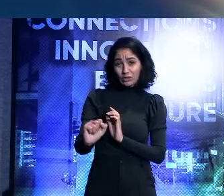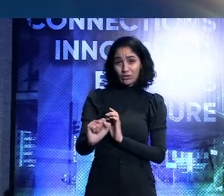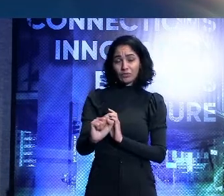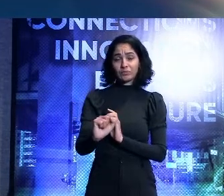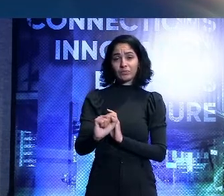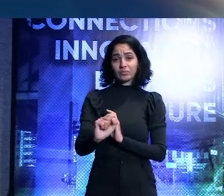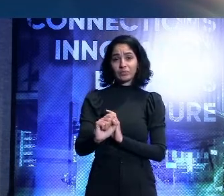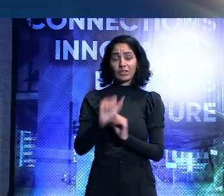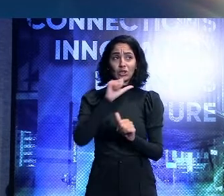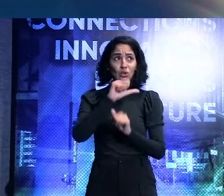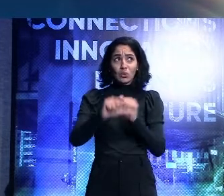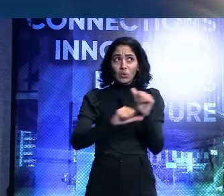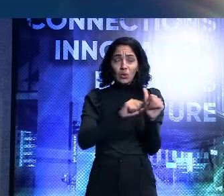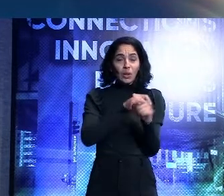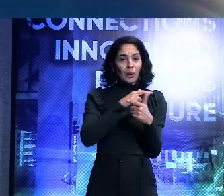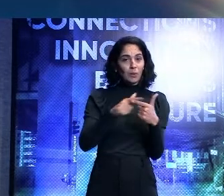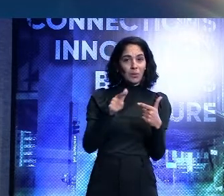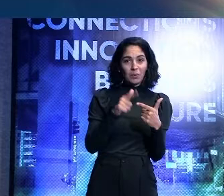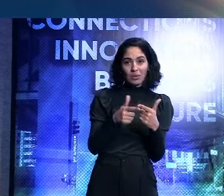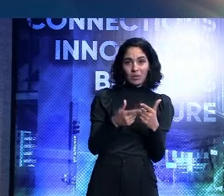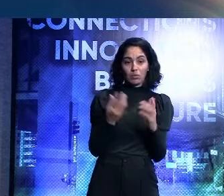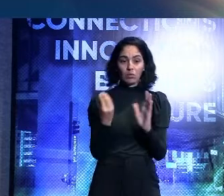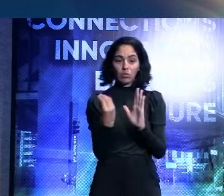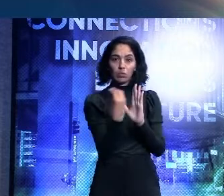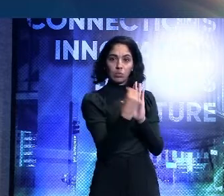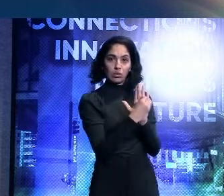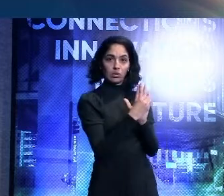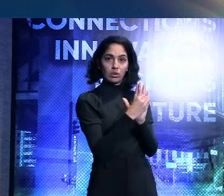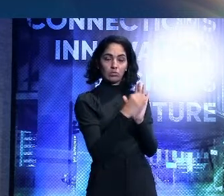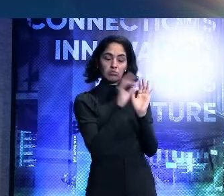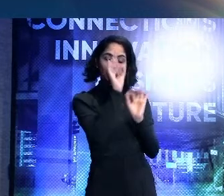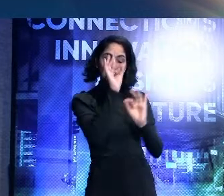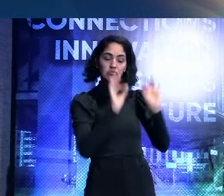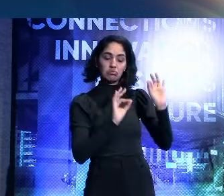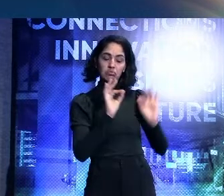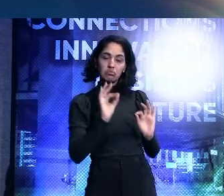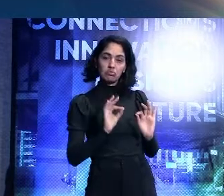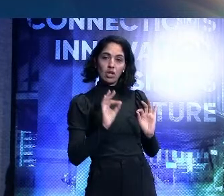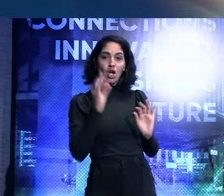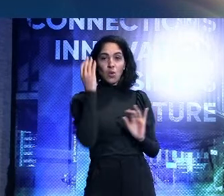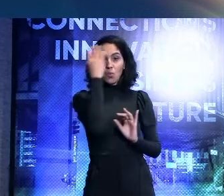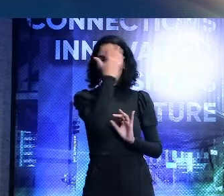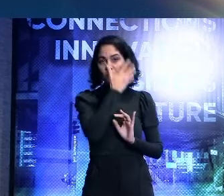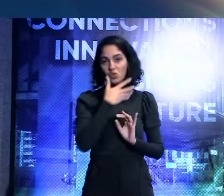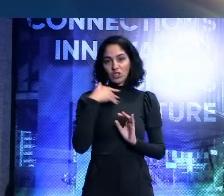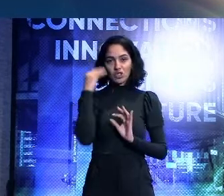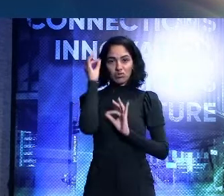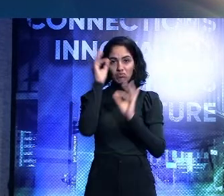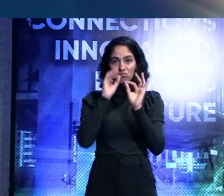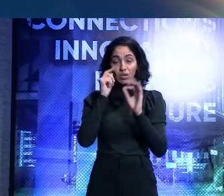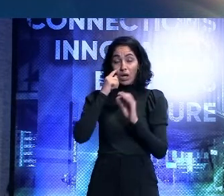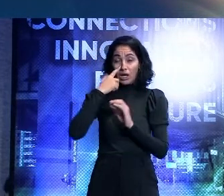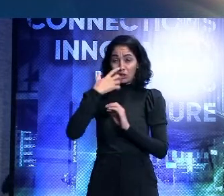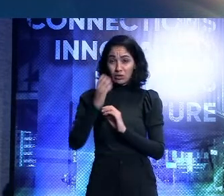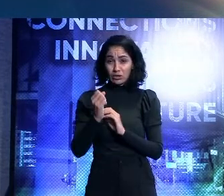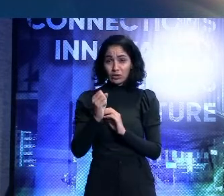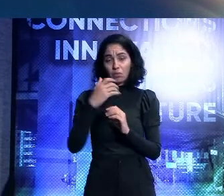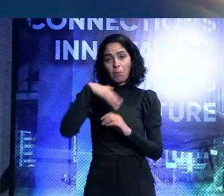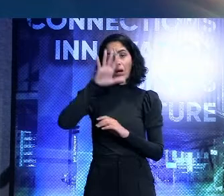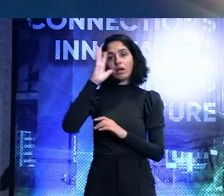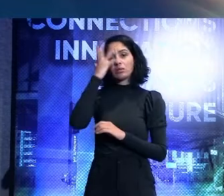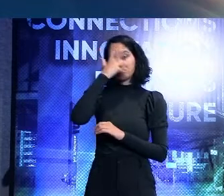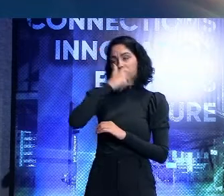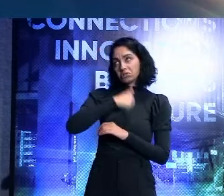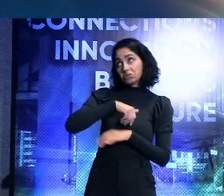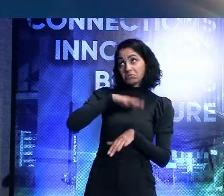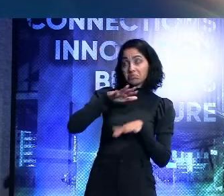a causa aqui nesse caso. Eu só estou botando uma roupagem bonitinha e deixando o meu lixo mais bonito,